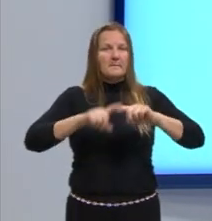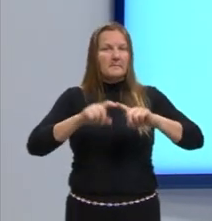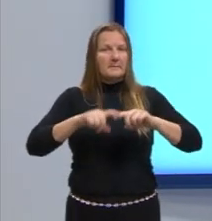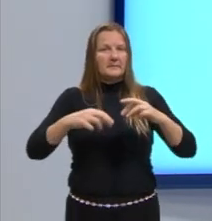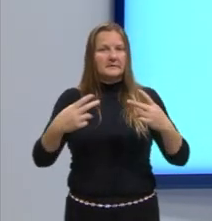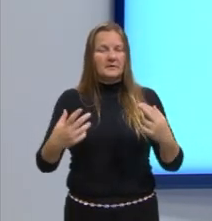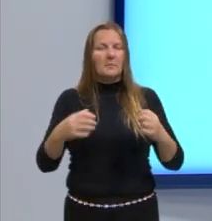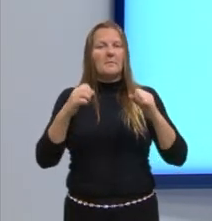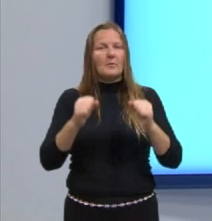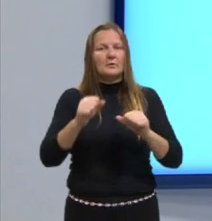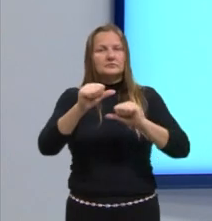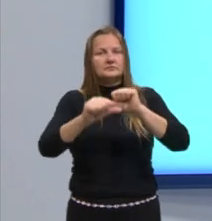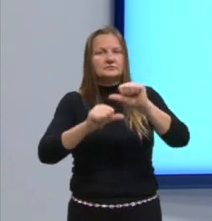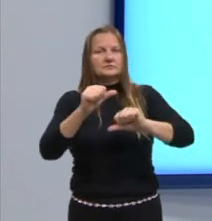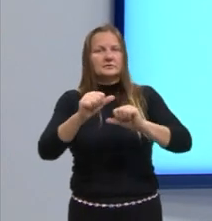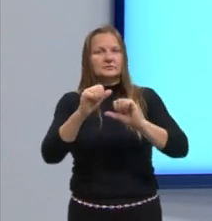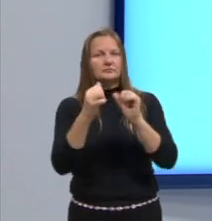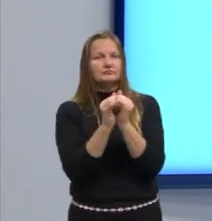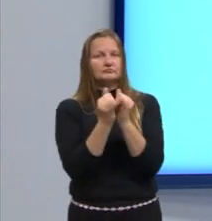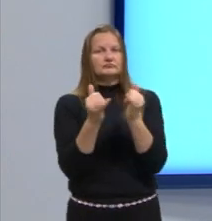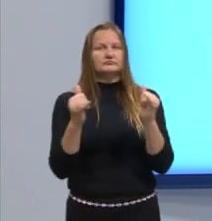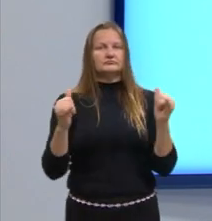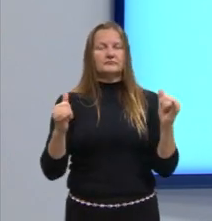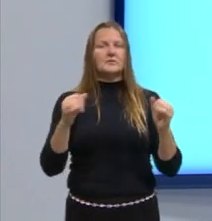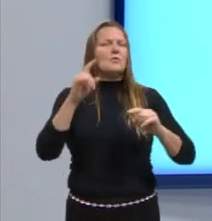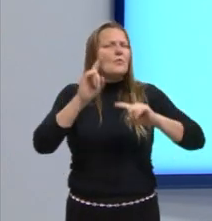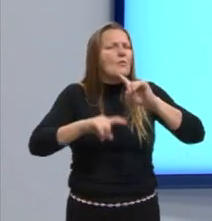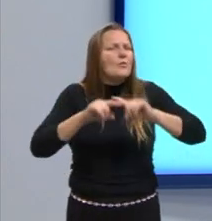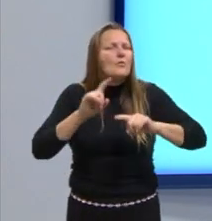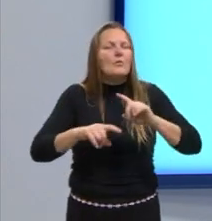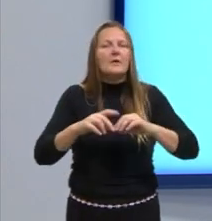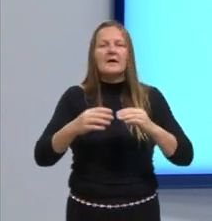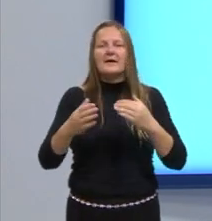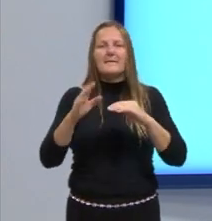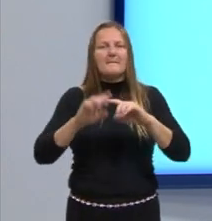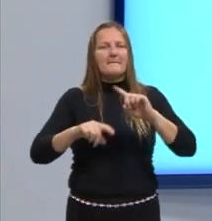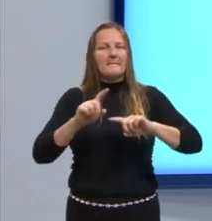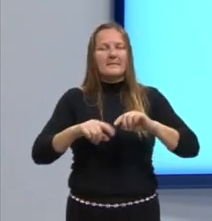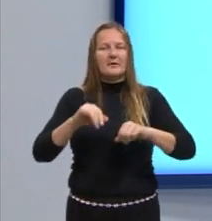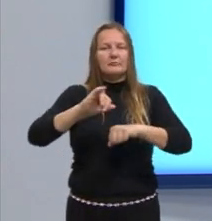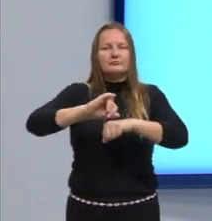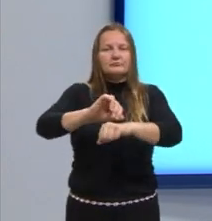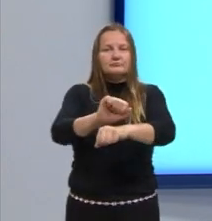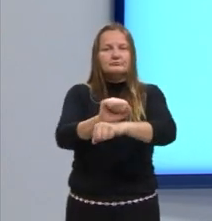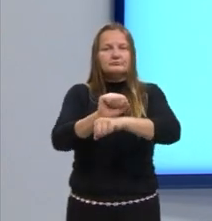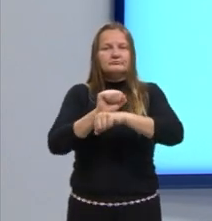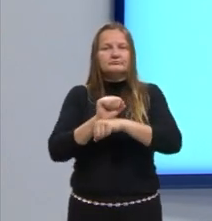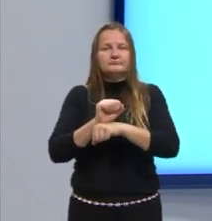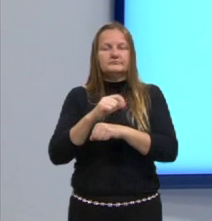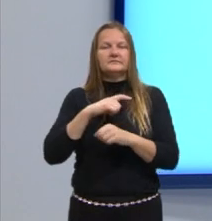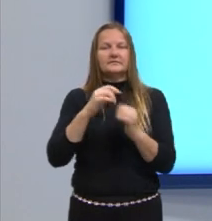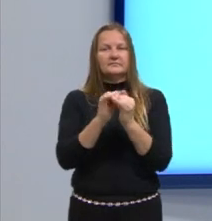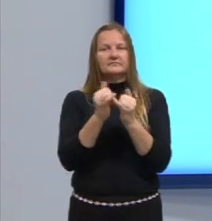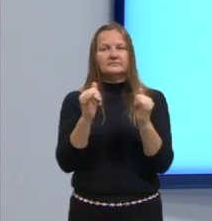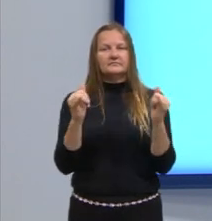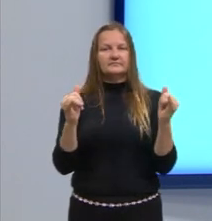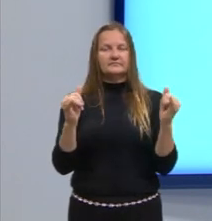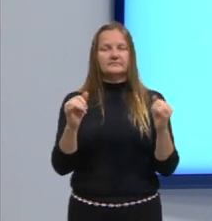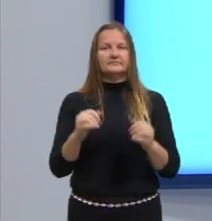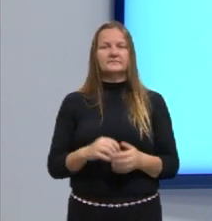ser transformada em energia qualquer corpo mesmo estando em repouso possui uma quantidade de energia